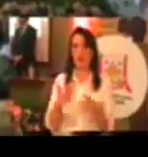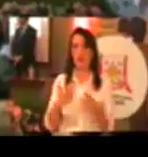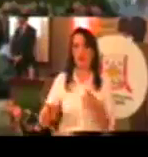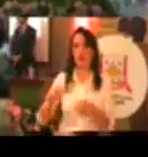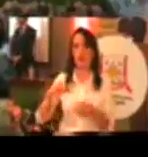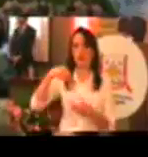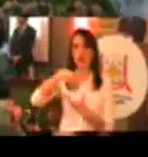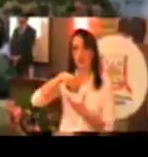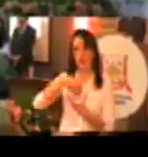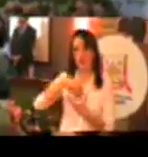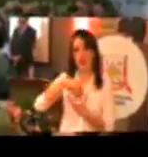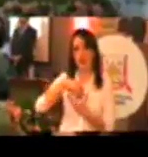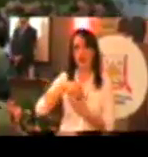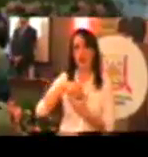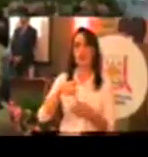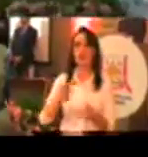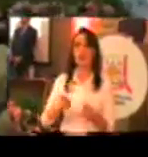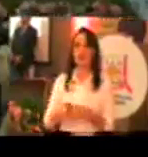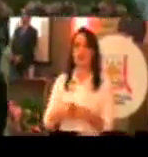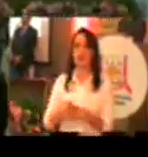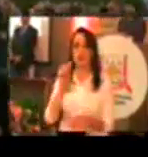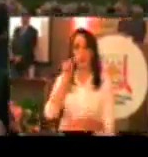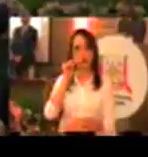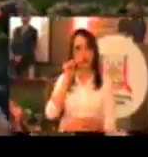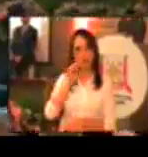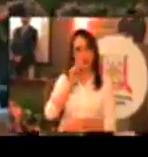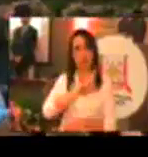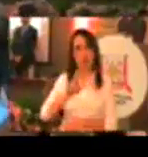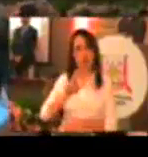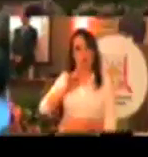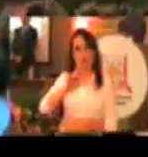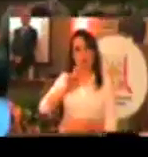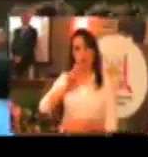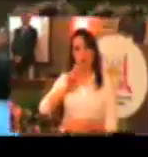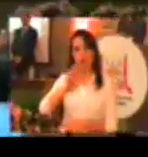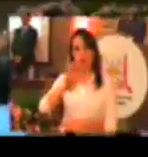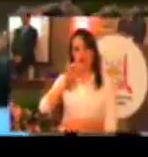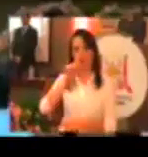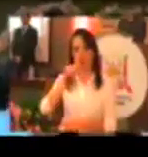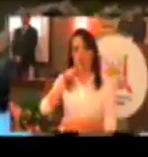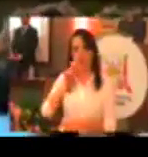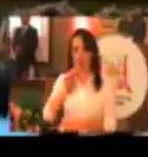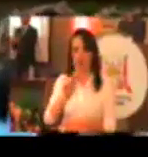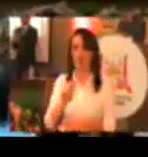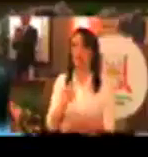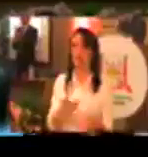Representando a UNESC, pró-reitora Luciana Sereta.